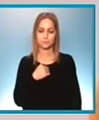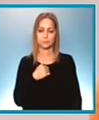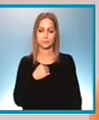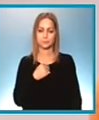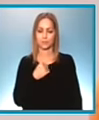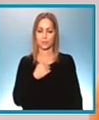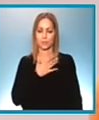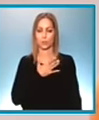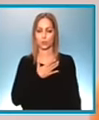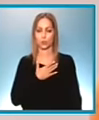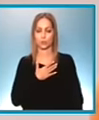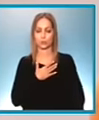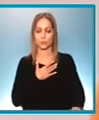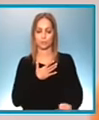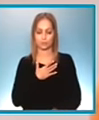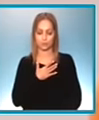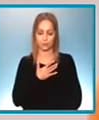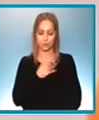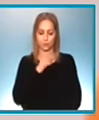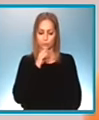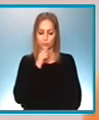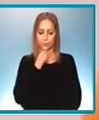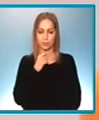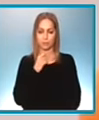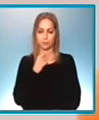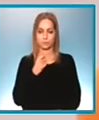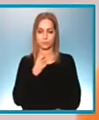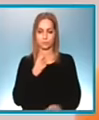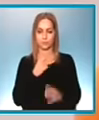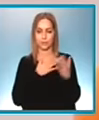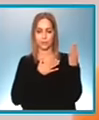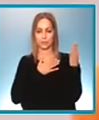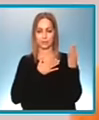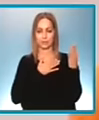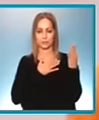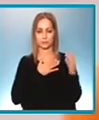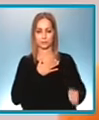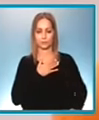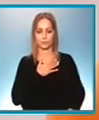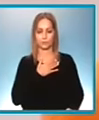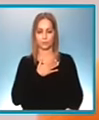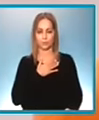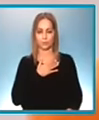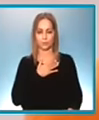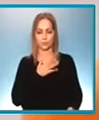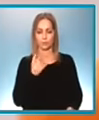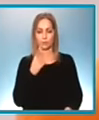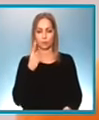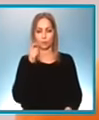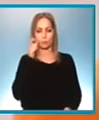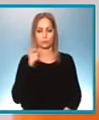tinha prazer e tinha oportunidade para tocar. Todos os fadistas que eu tinha ouvido. Então temos aqui um